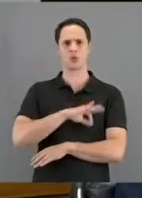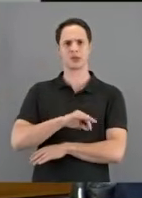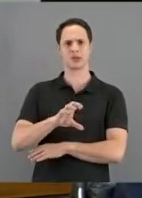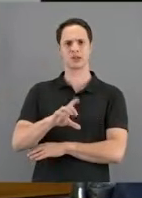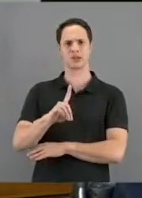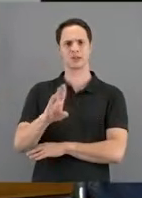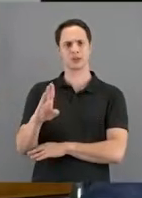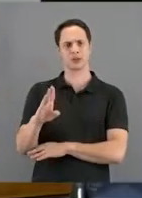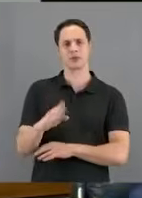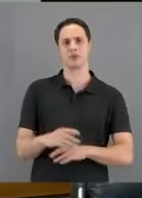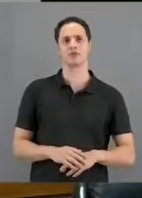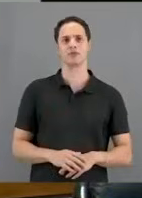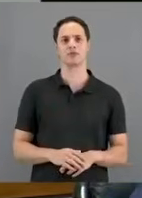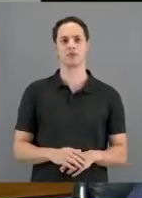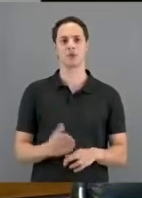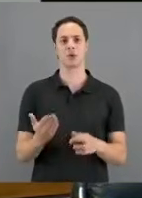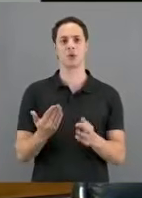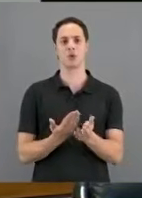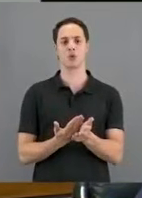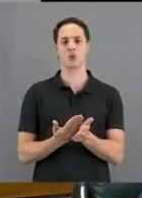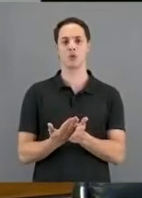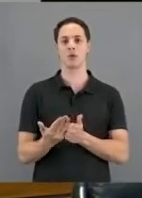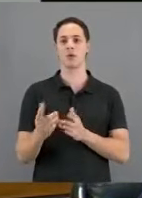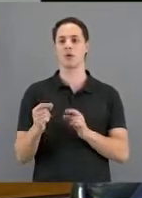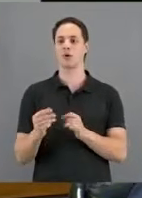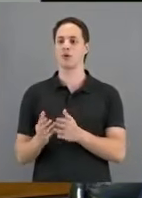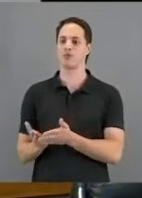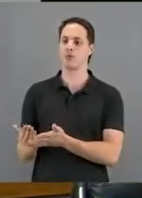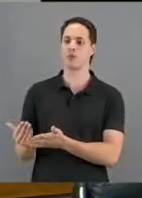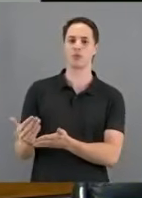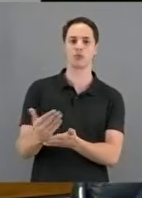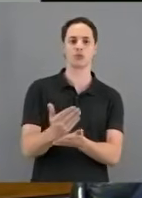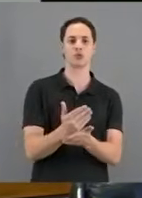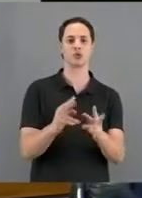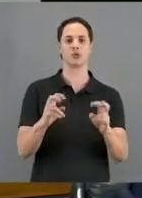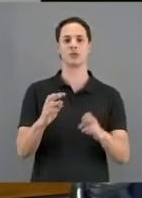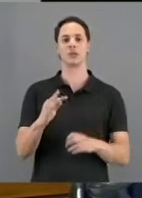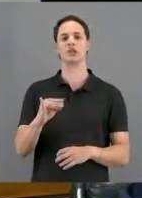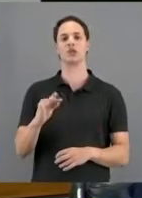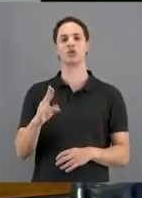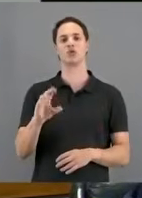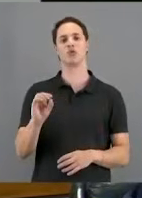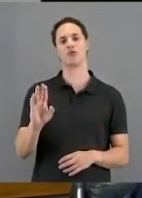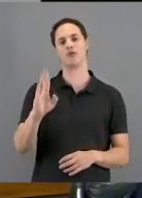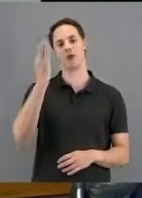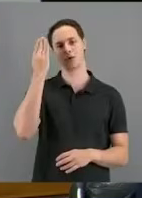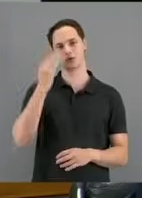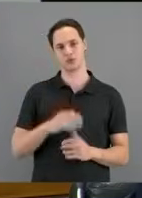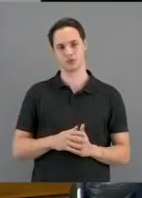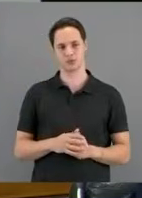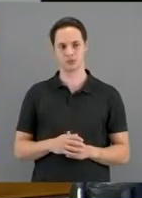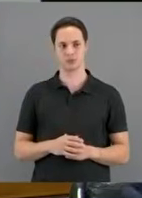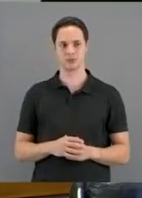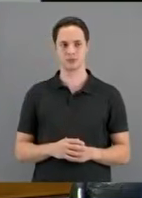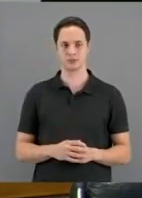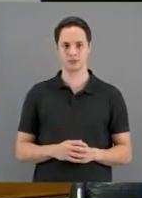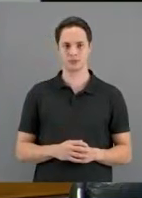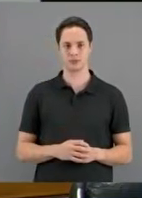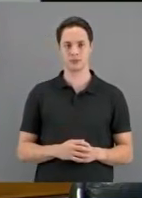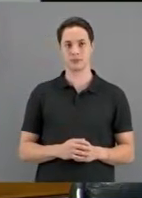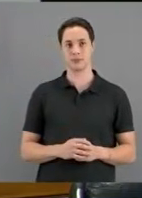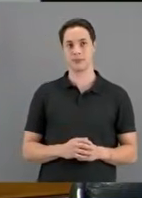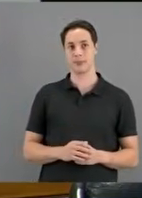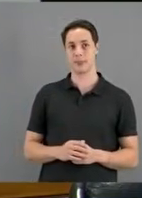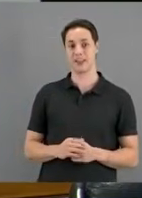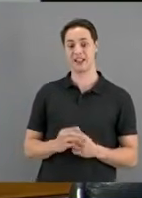CDBs e começa uma agressiva captação de títulos podres. E aí, senhor presidente, de dinheiros